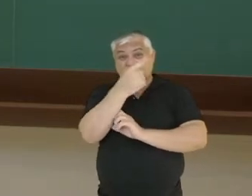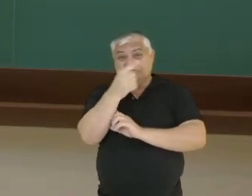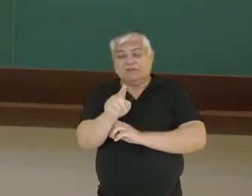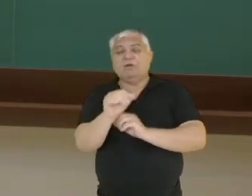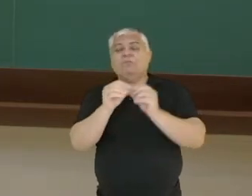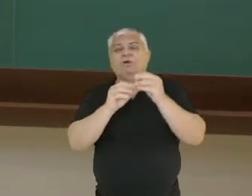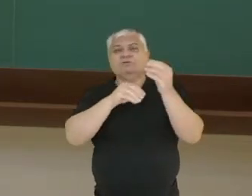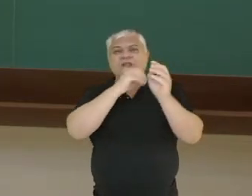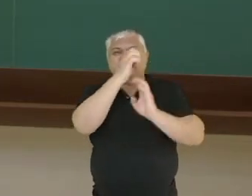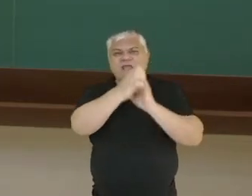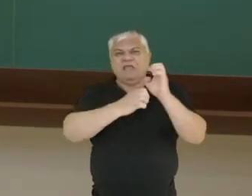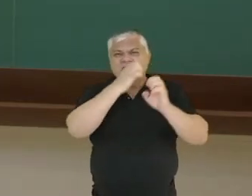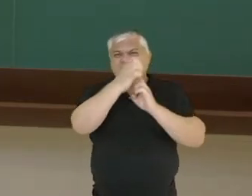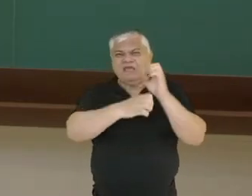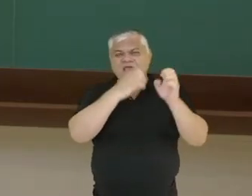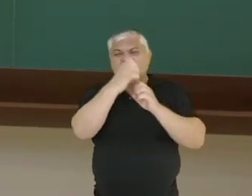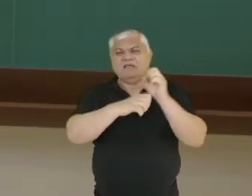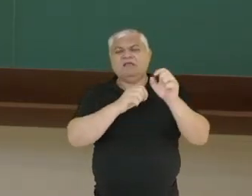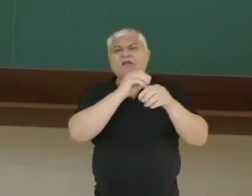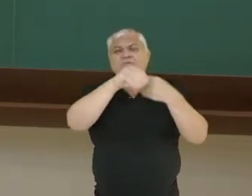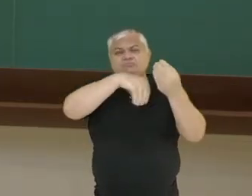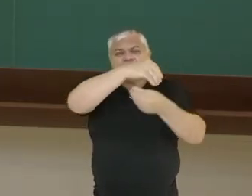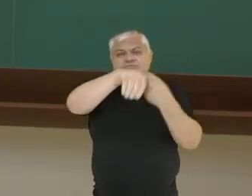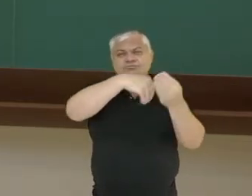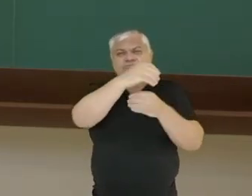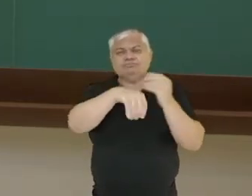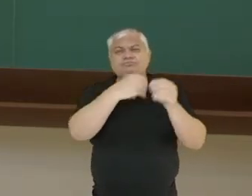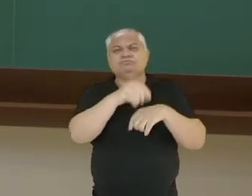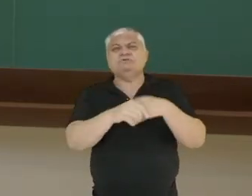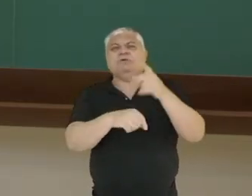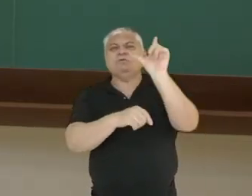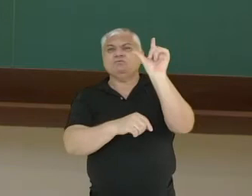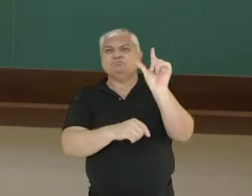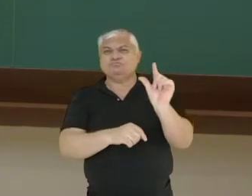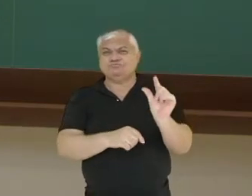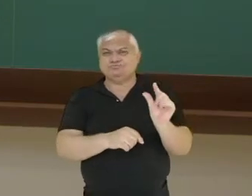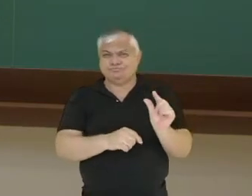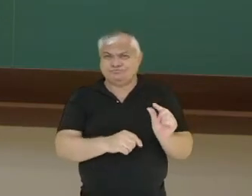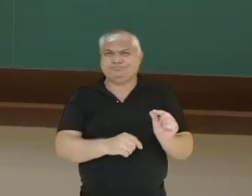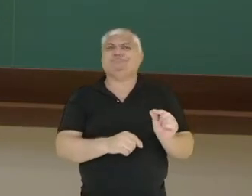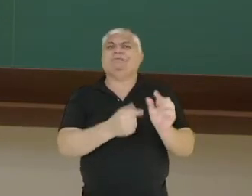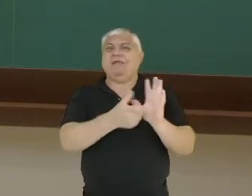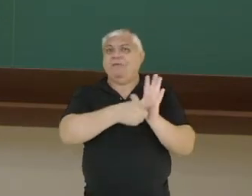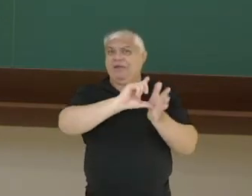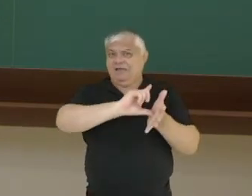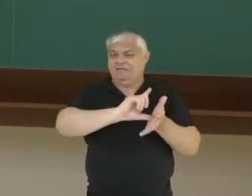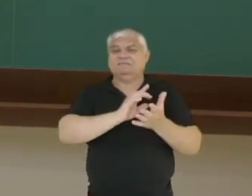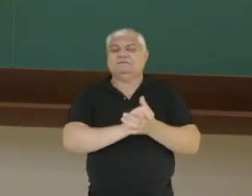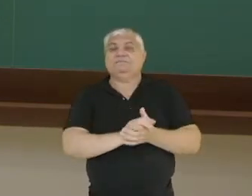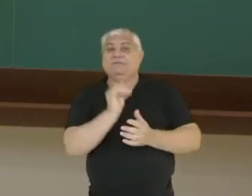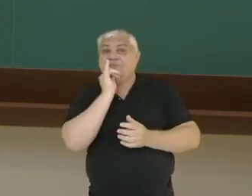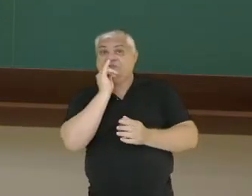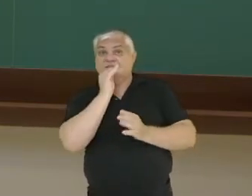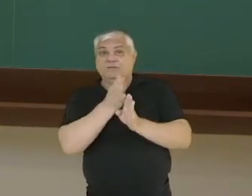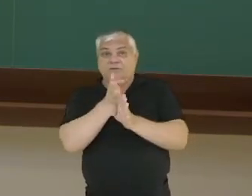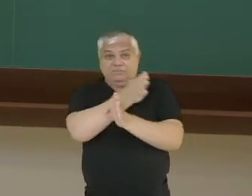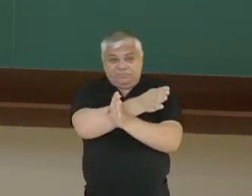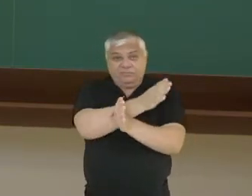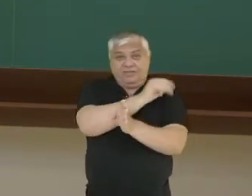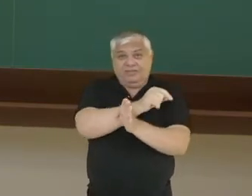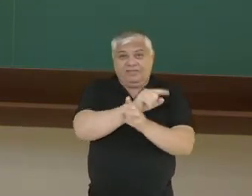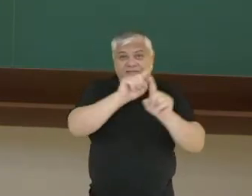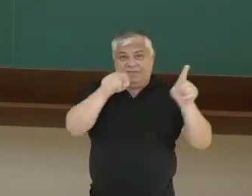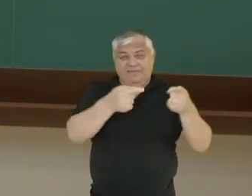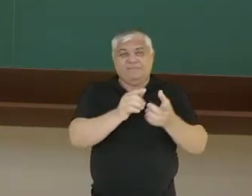os reagentes e produtos que participam dessa etapa e os elétrons vão ser representados antes da seta, ou seja, lá na posição